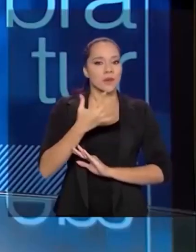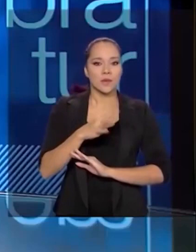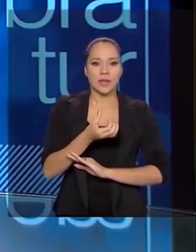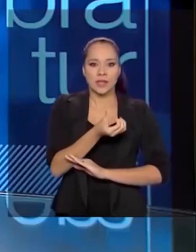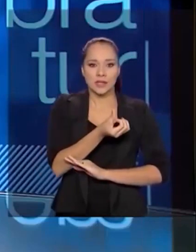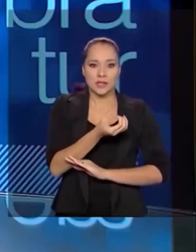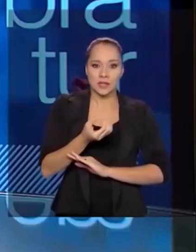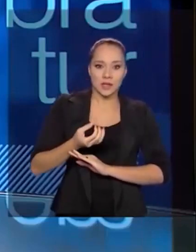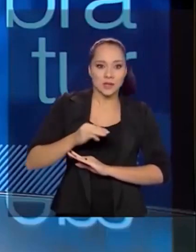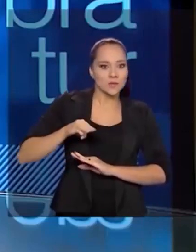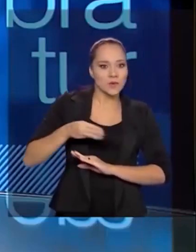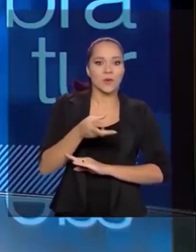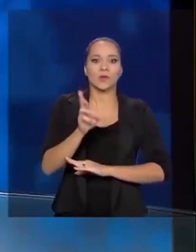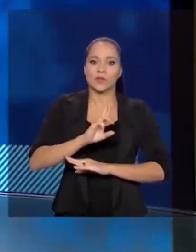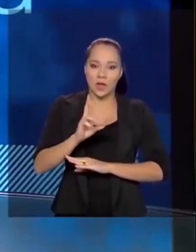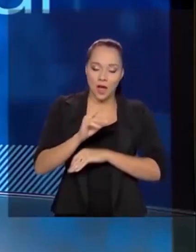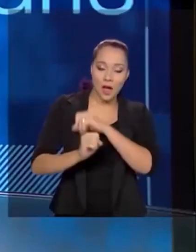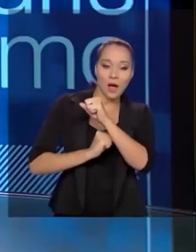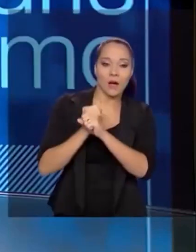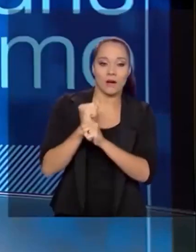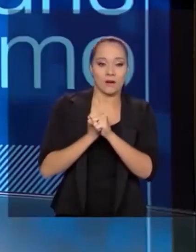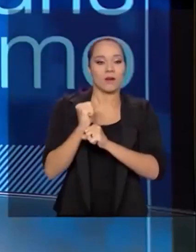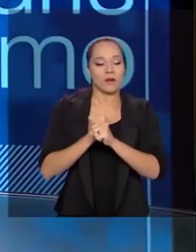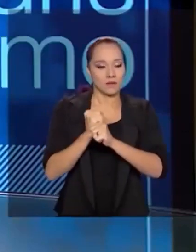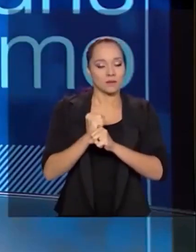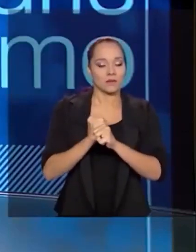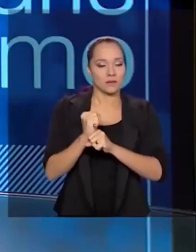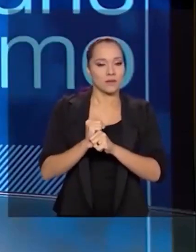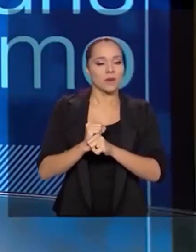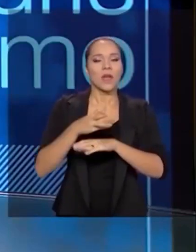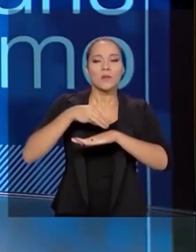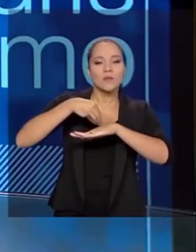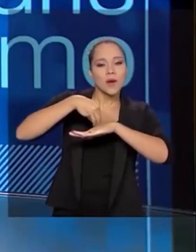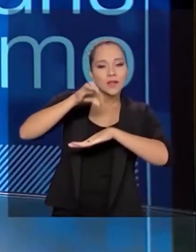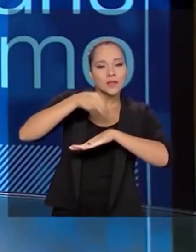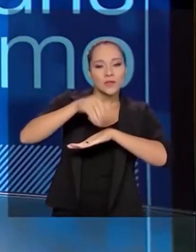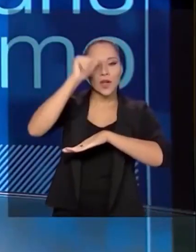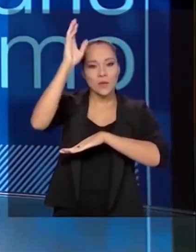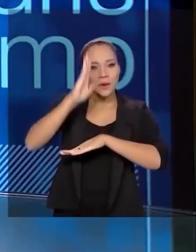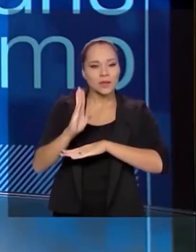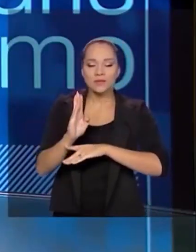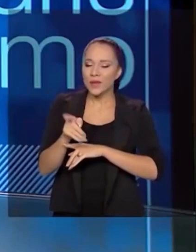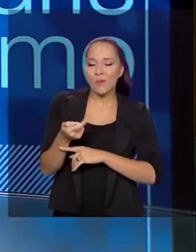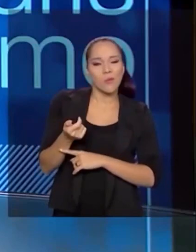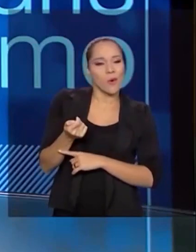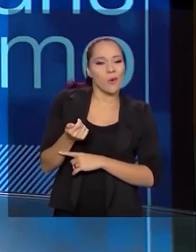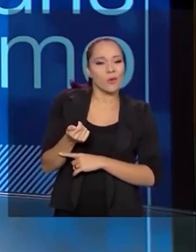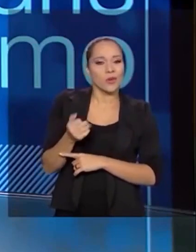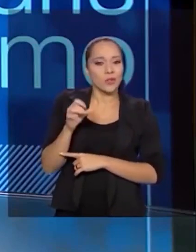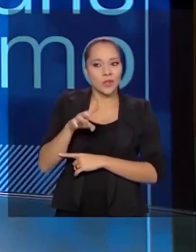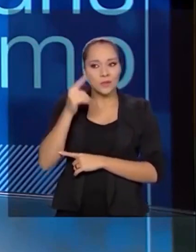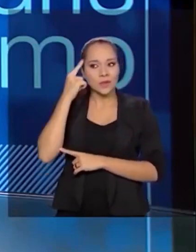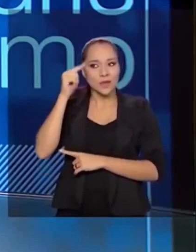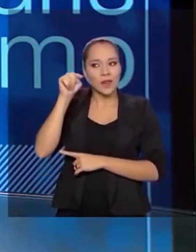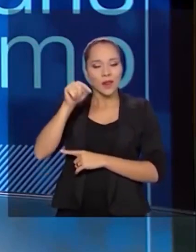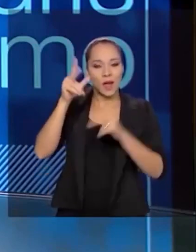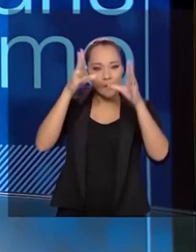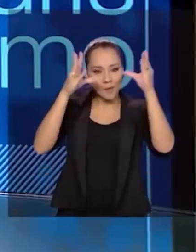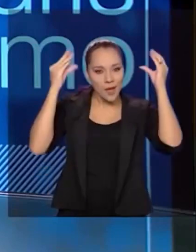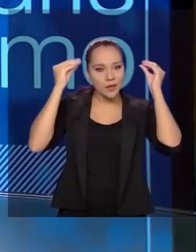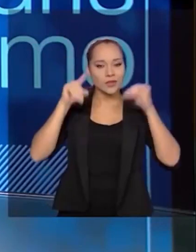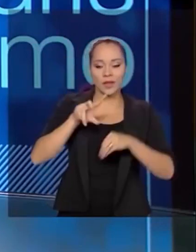Lula precisa de uma dose de cachaça para conversar com o povo a comissão de ética pública foi criada em